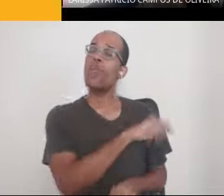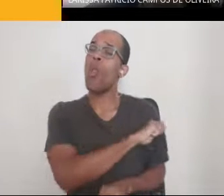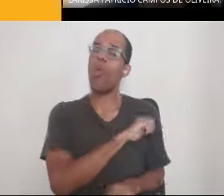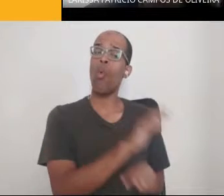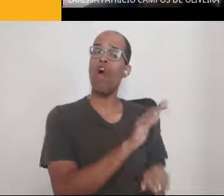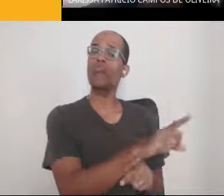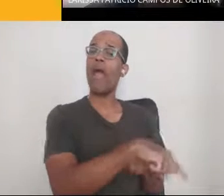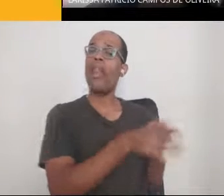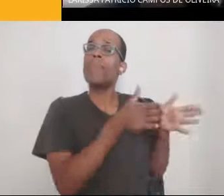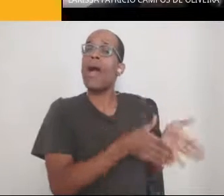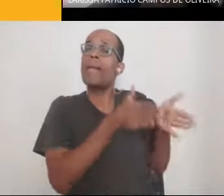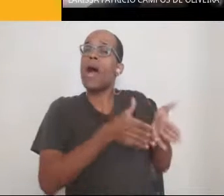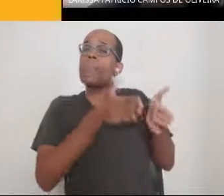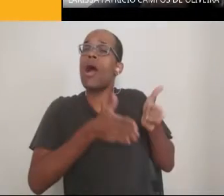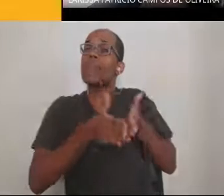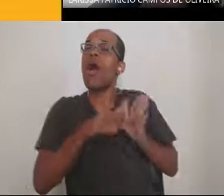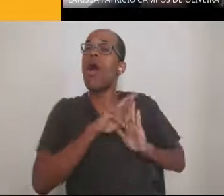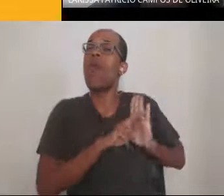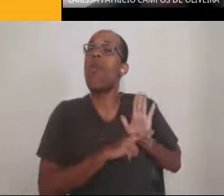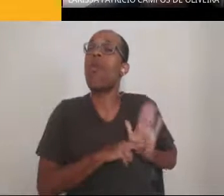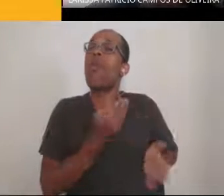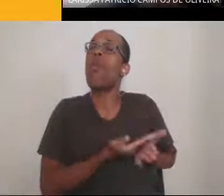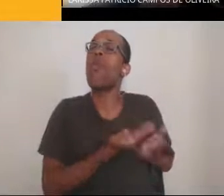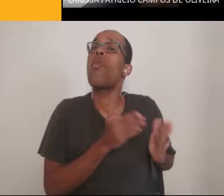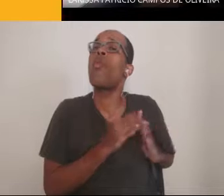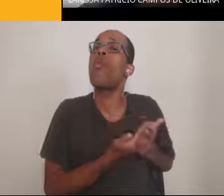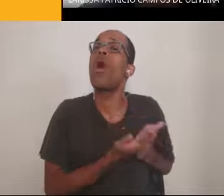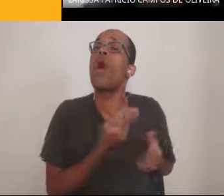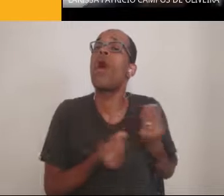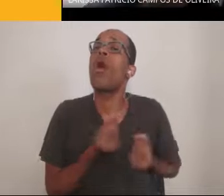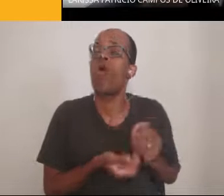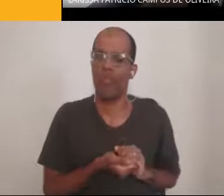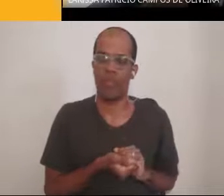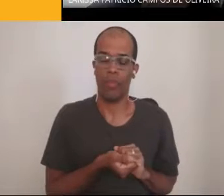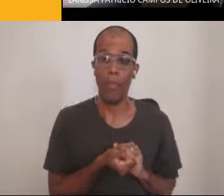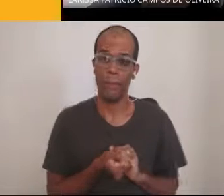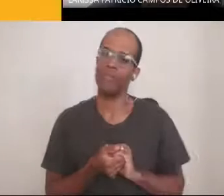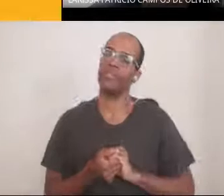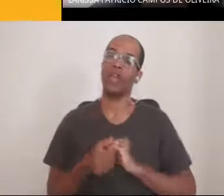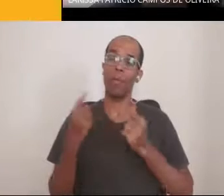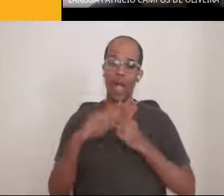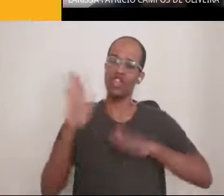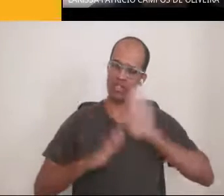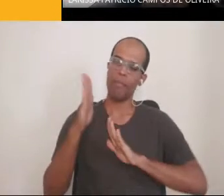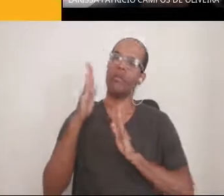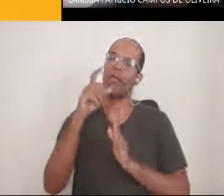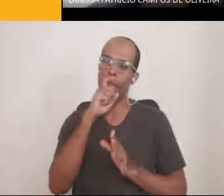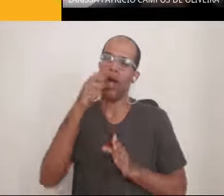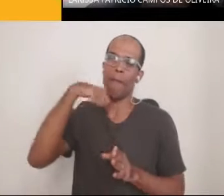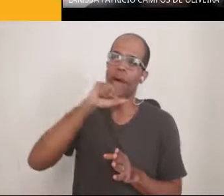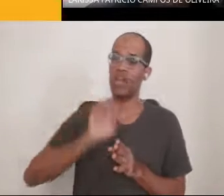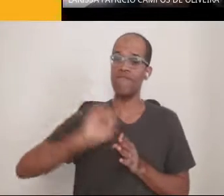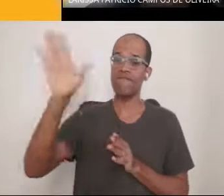aluno, a organizar essa rotina de estudos em casa, né? Porque a gente sabe que muitas vezes o pai, a mãe, né, sai para